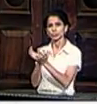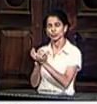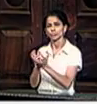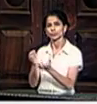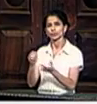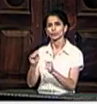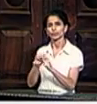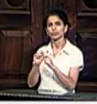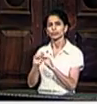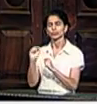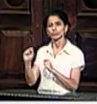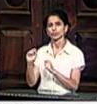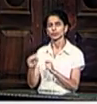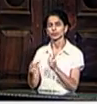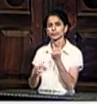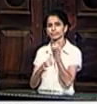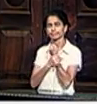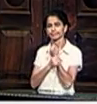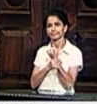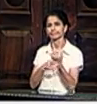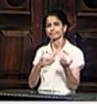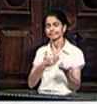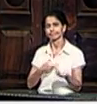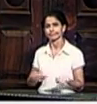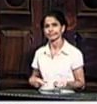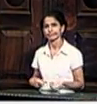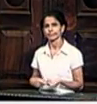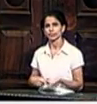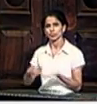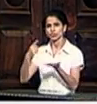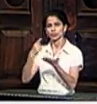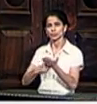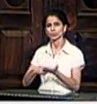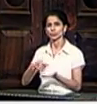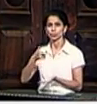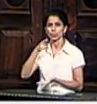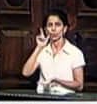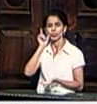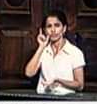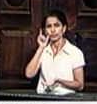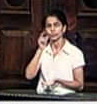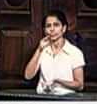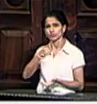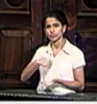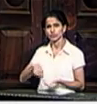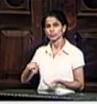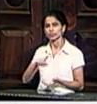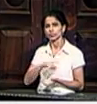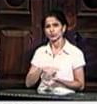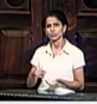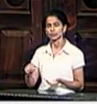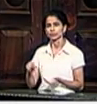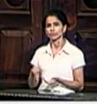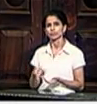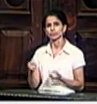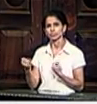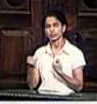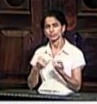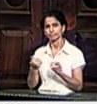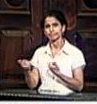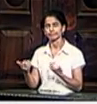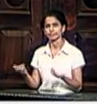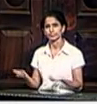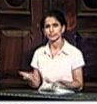Pública. E essa data ficou designada para o dia de ontem. Nós havíamos sido já procurados